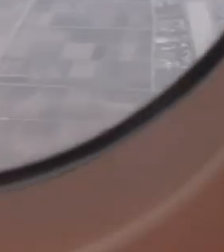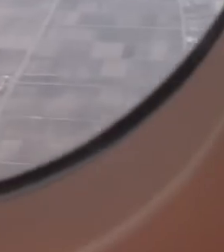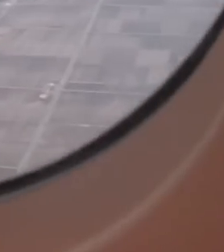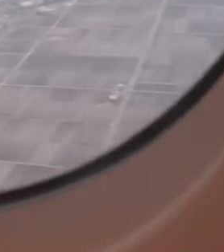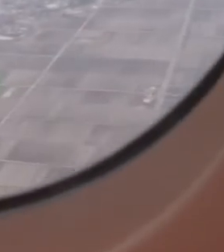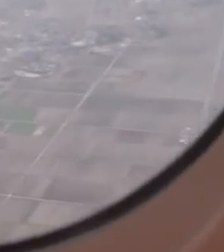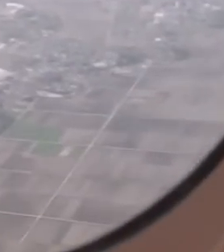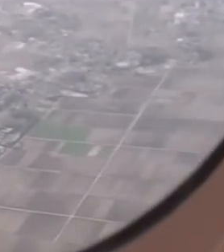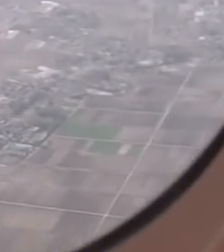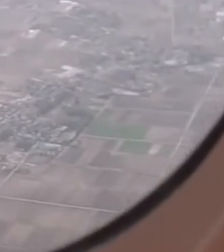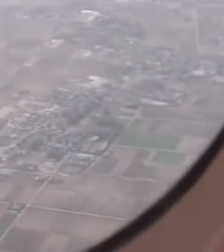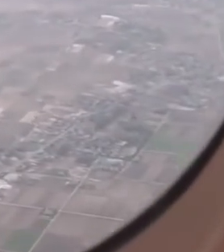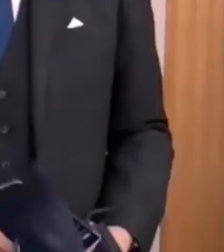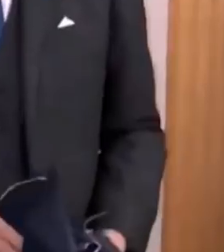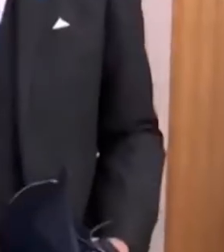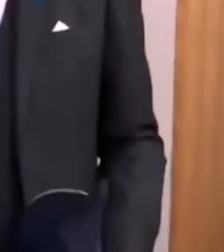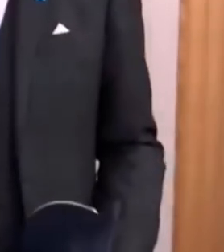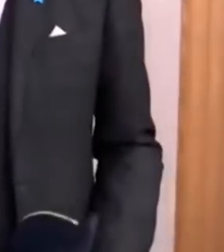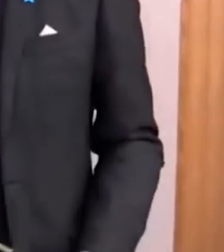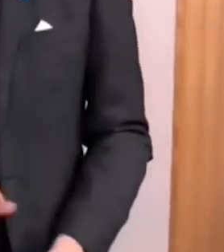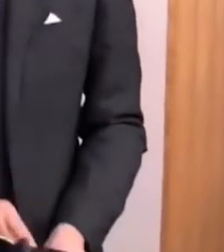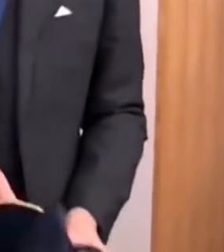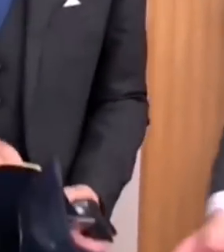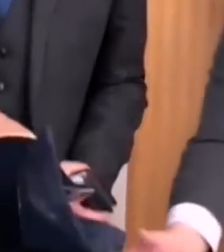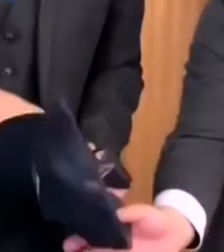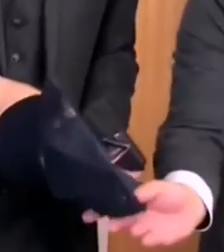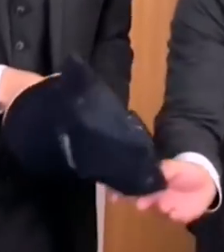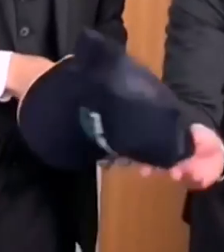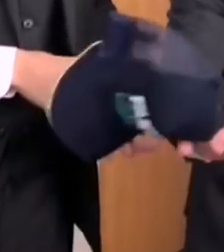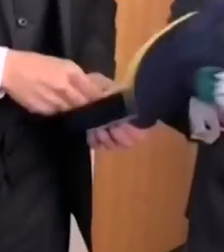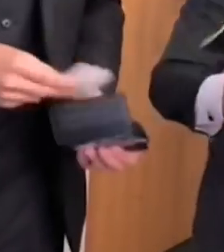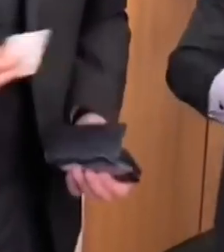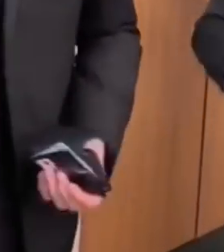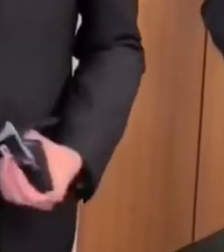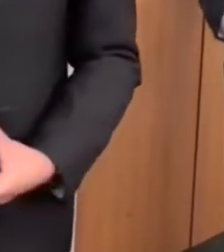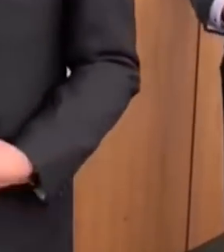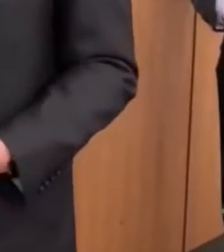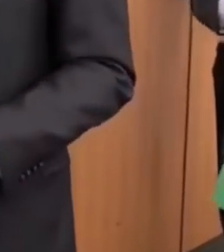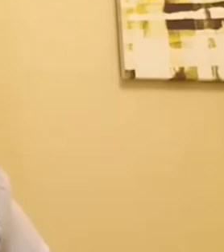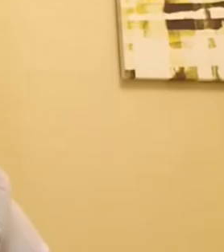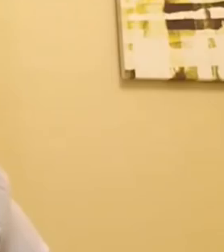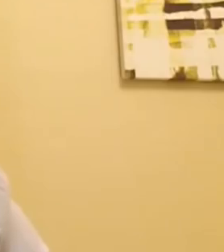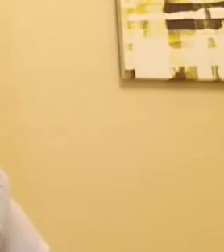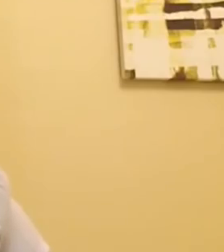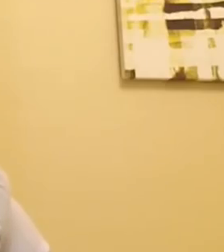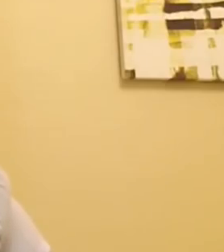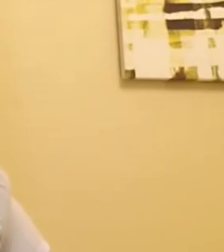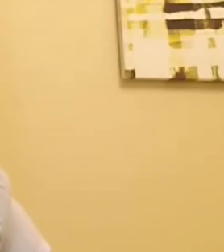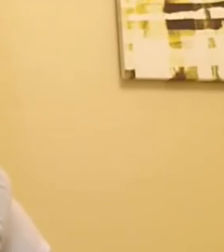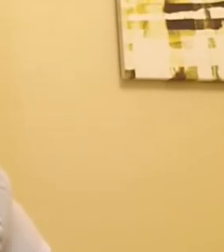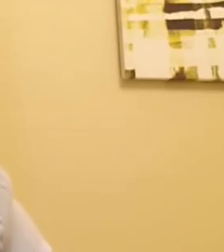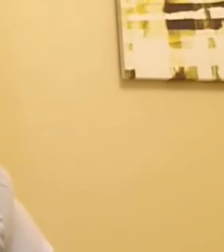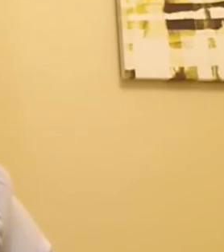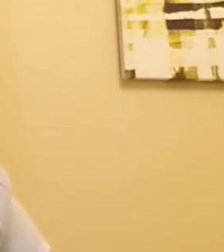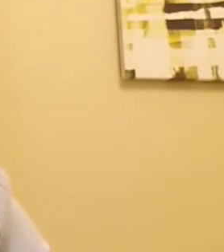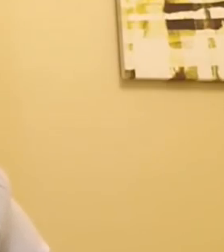da negociação em relação à carne in natura. Eu acredito que vá pra frente, a sinalização do ministro das Finanças foi positiva e isso significa bilhões